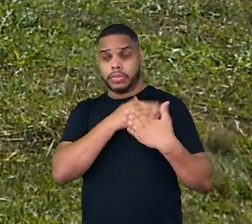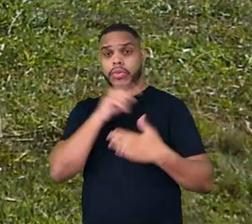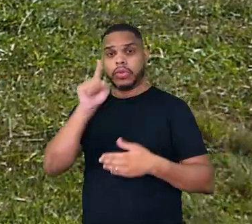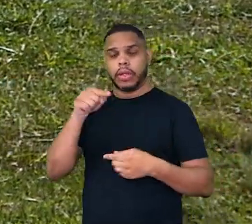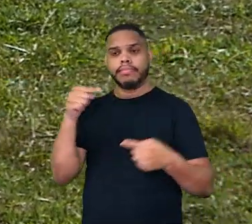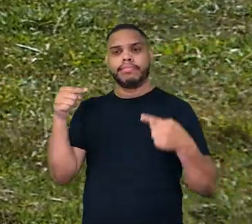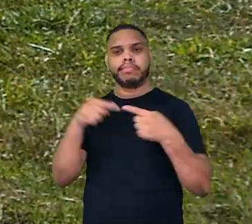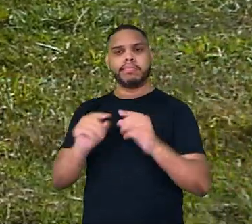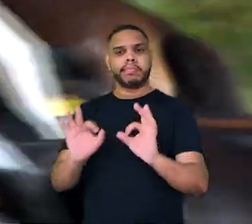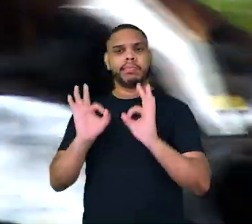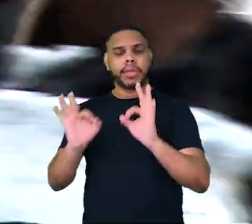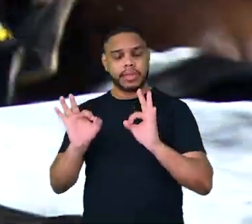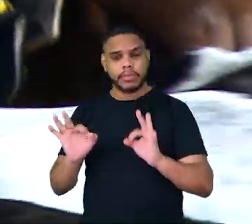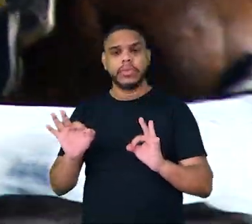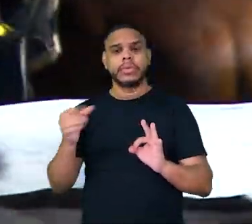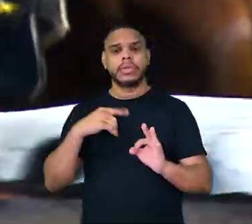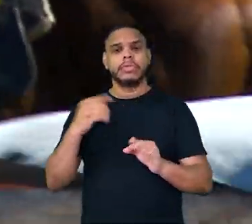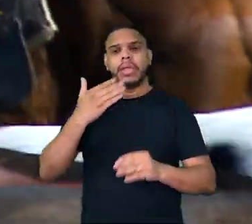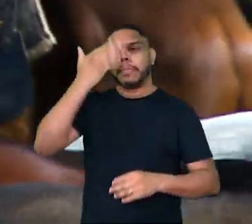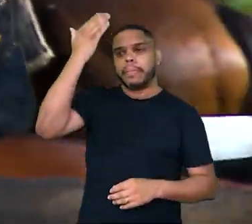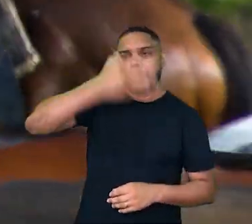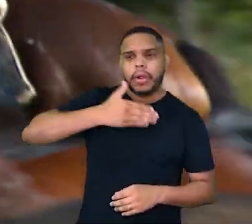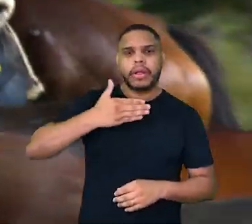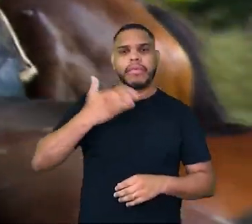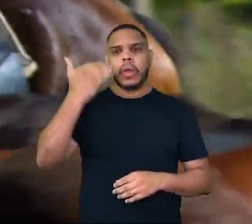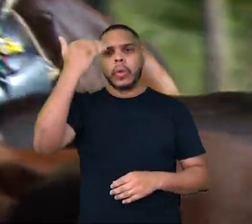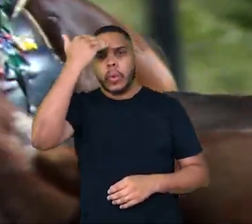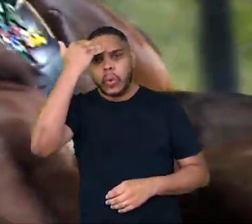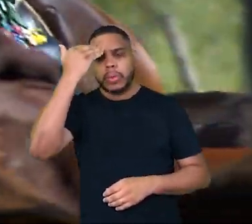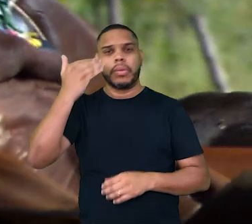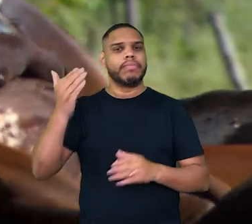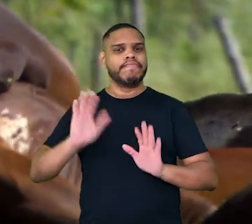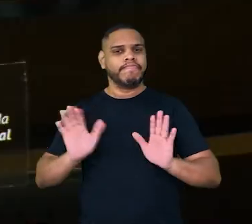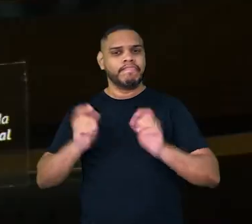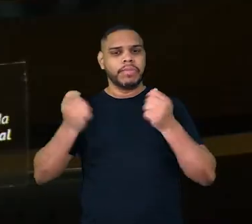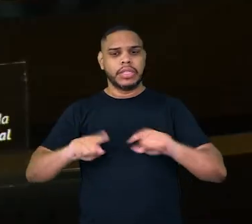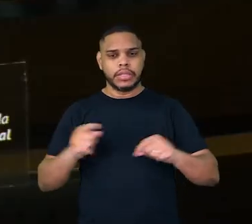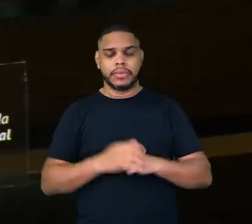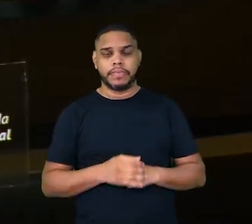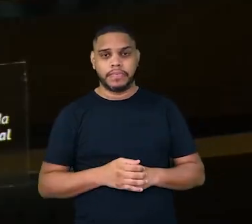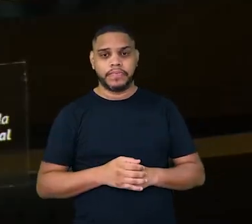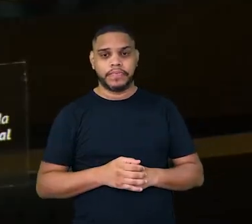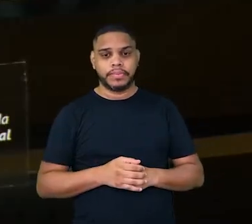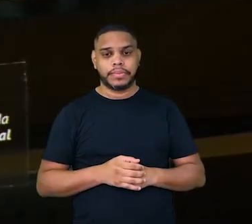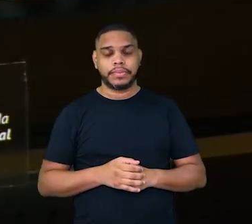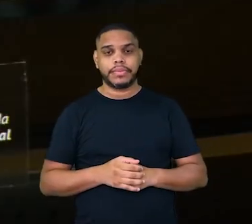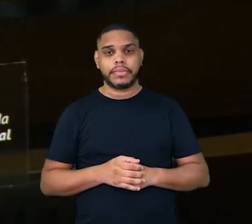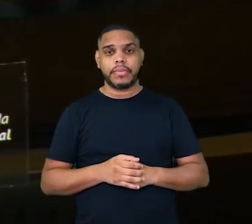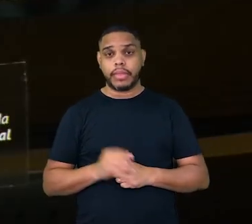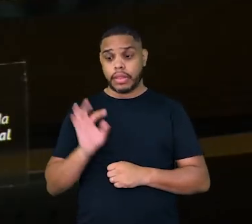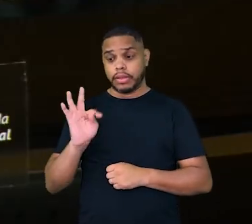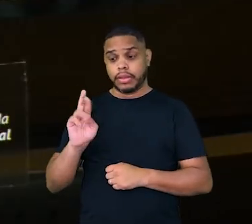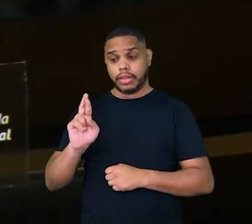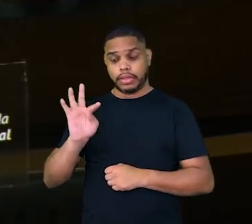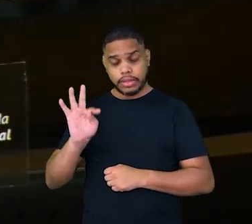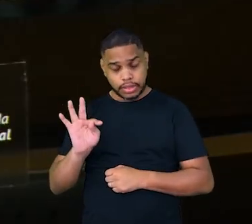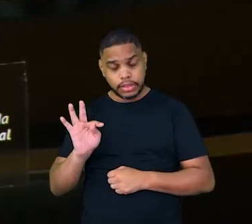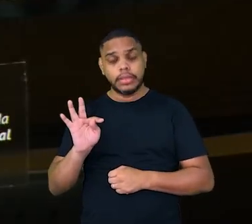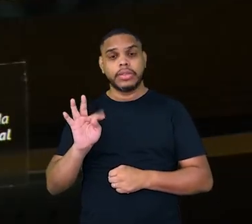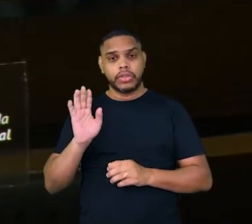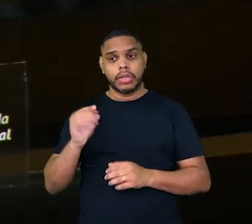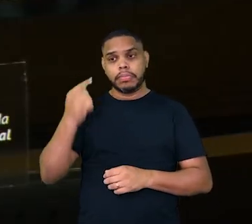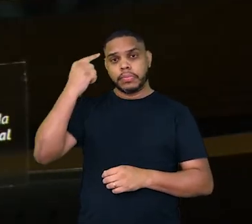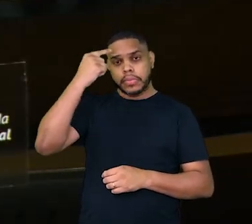responsabilidade objetiva, que dispensa a comprovação de culpa do empregador. Ao que o regional entendeu